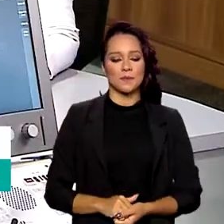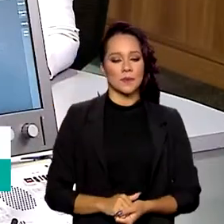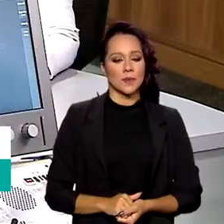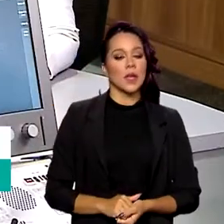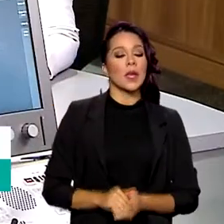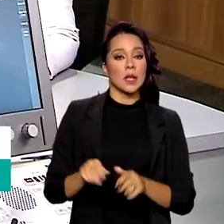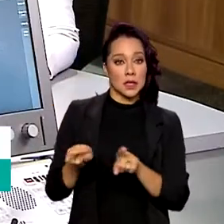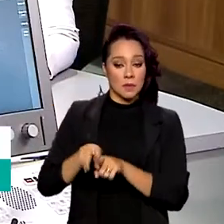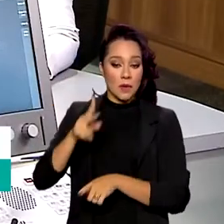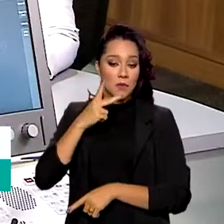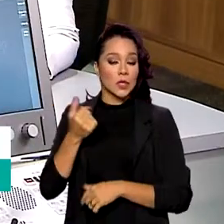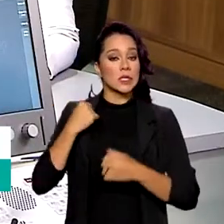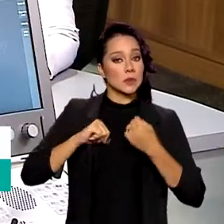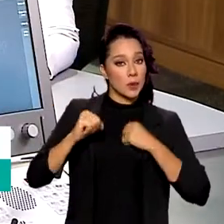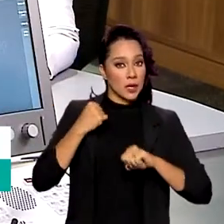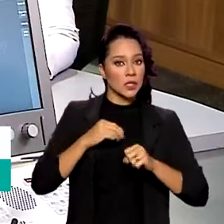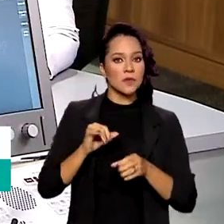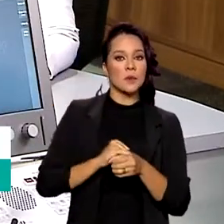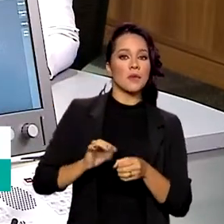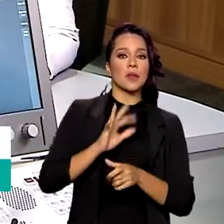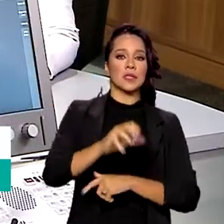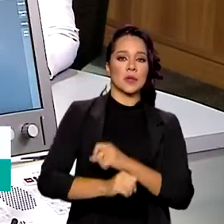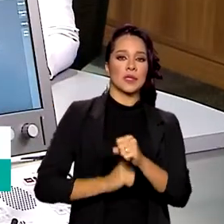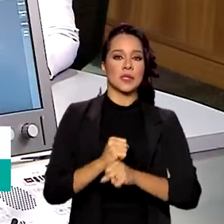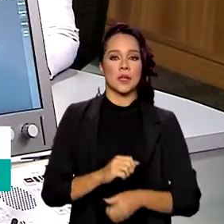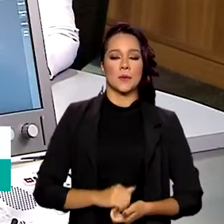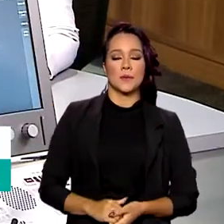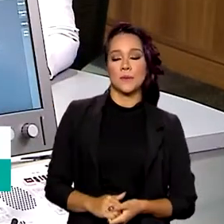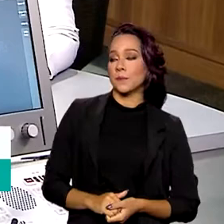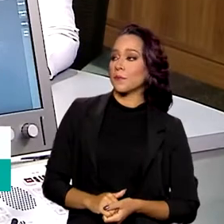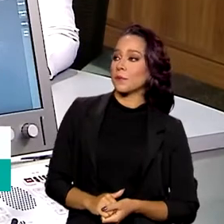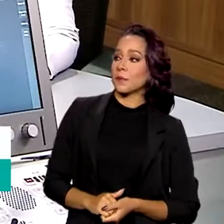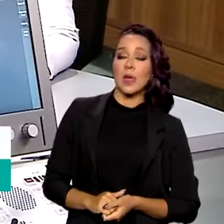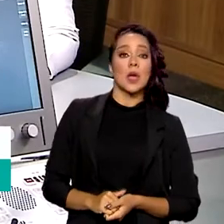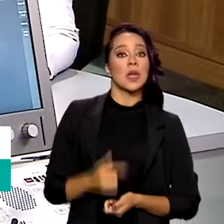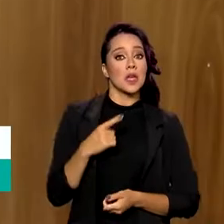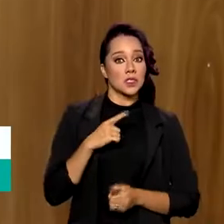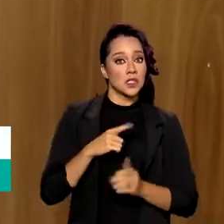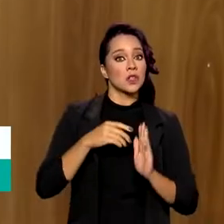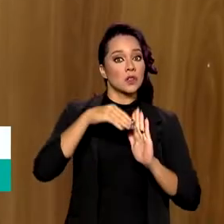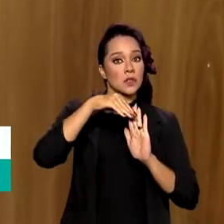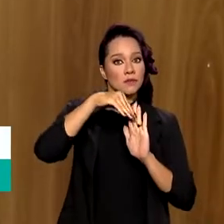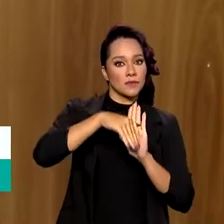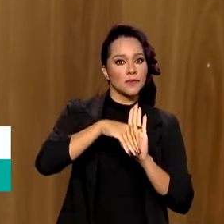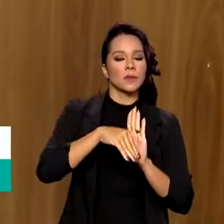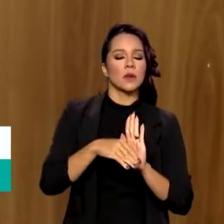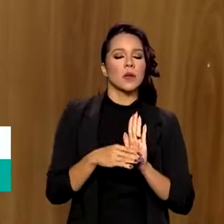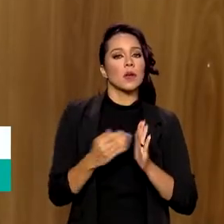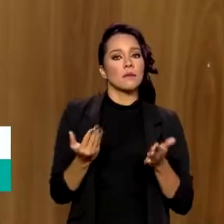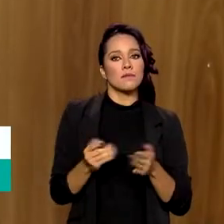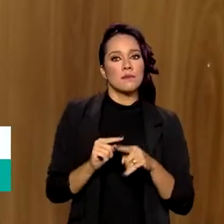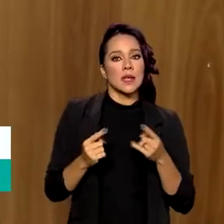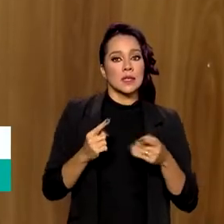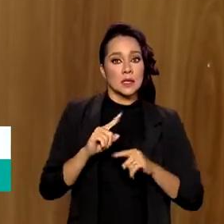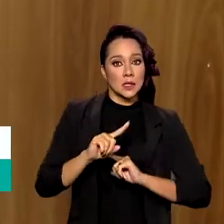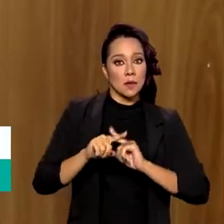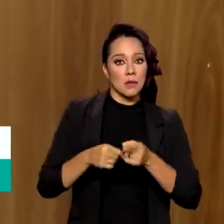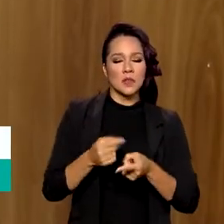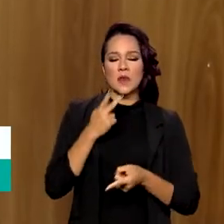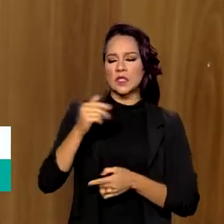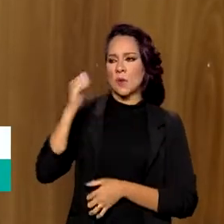também falou sobre as estimativas para a inflação neste ano ia ser uma recessão diziam os críticos na verdade depois